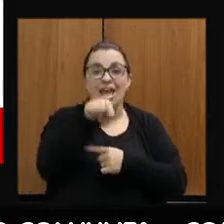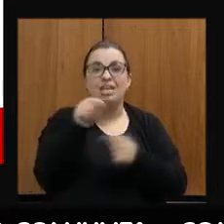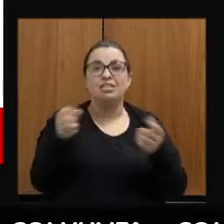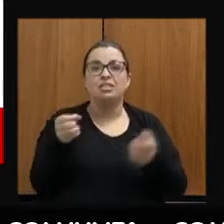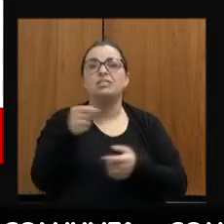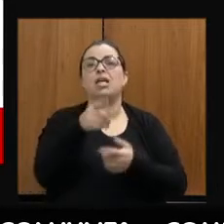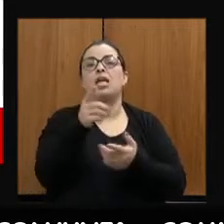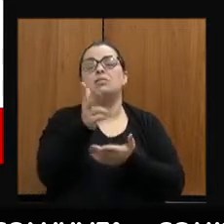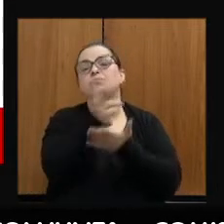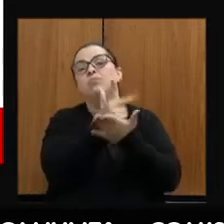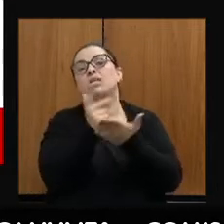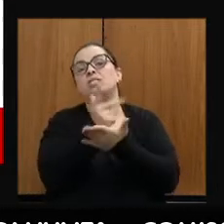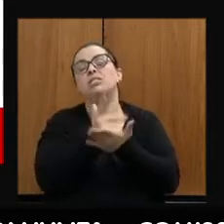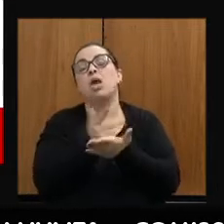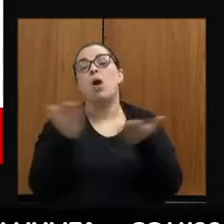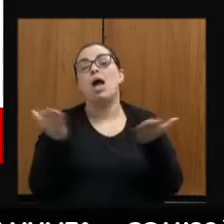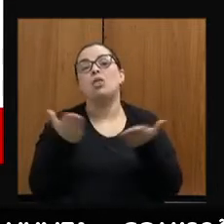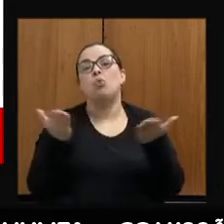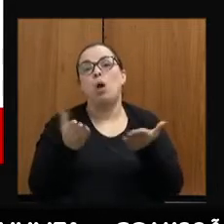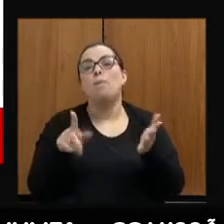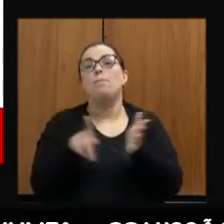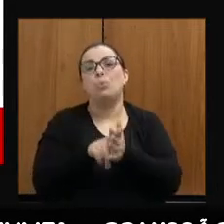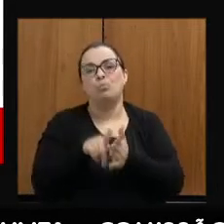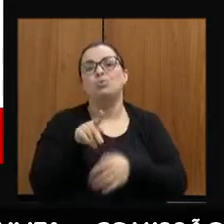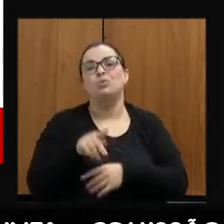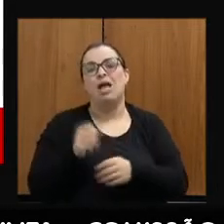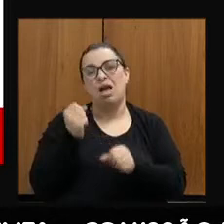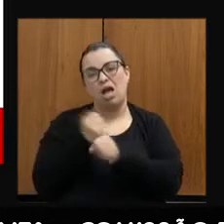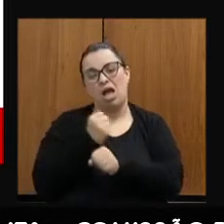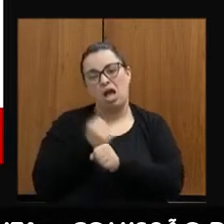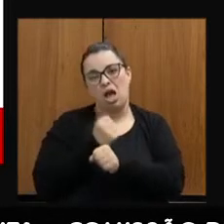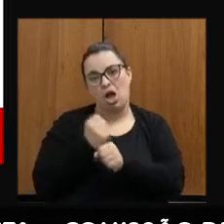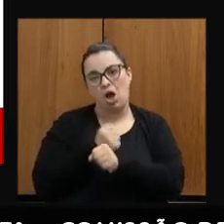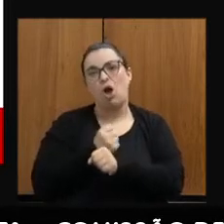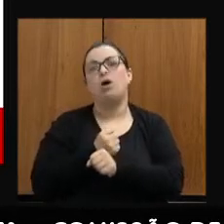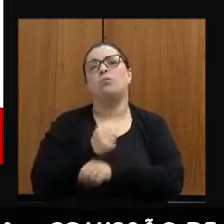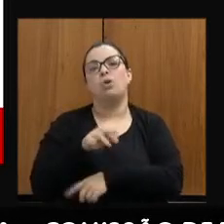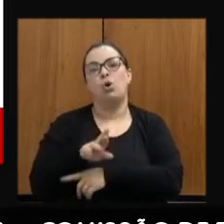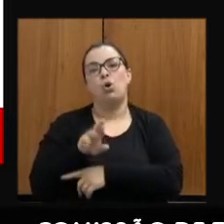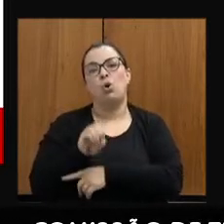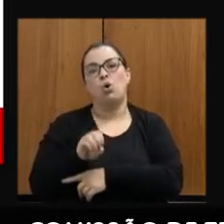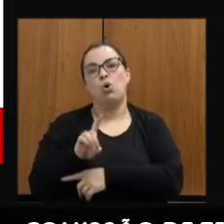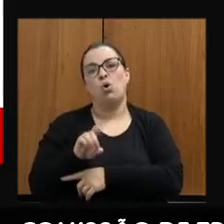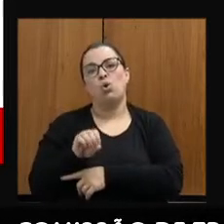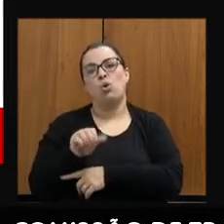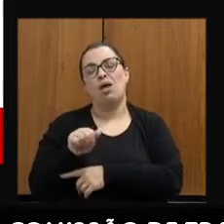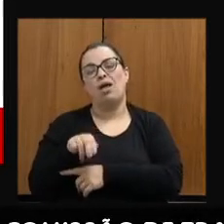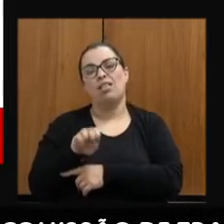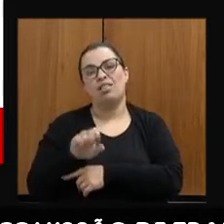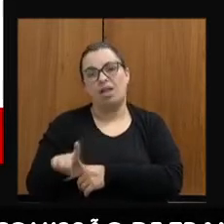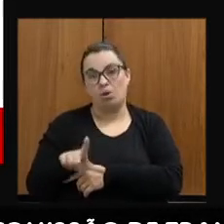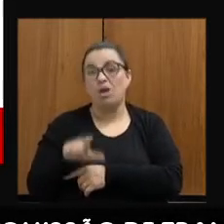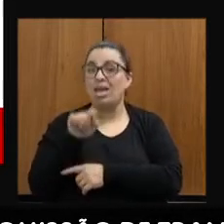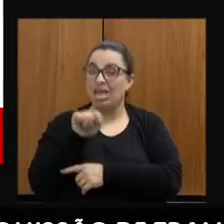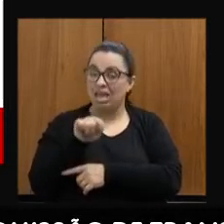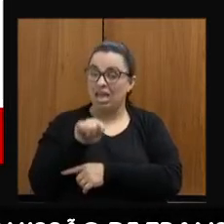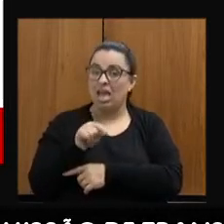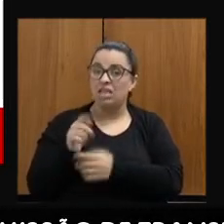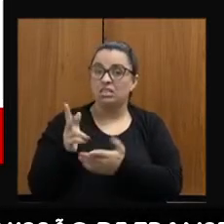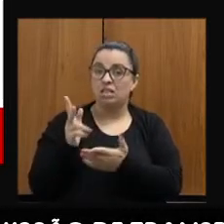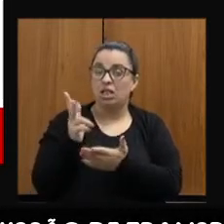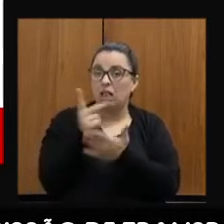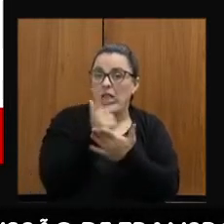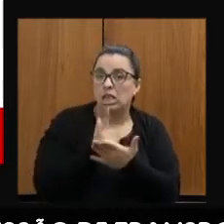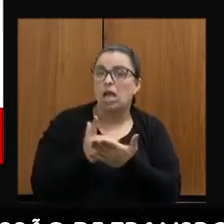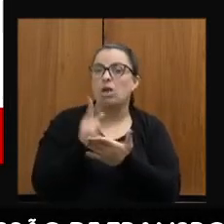Rodoanel Mas como eu disse isso foi uma construção de um processo e esse atual traçado foi alterado